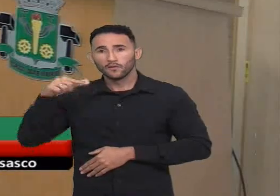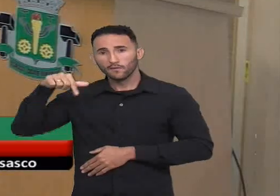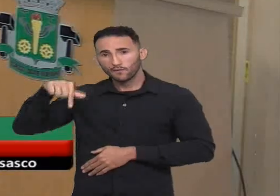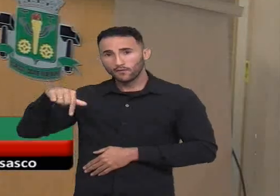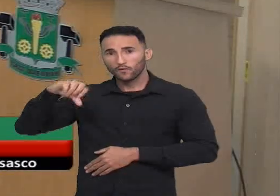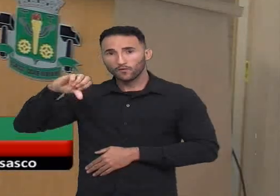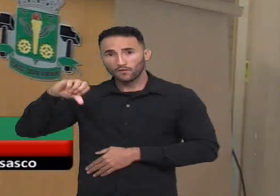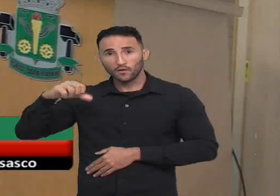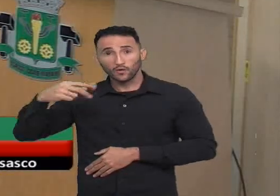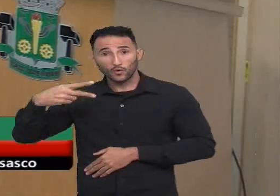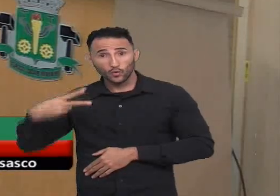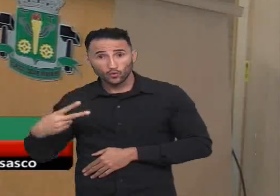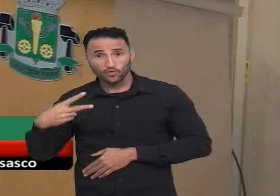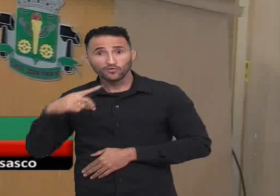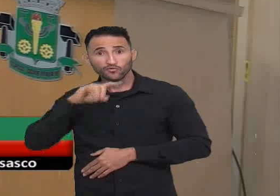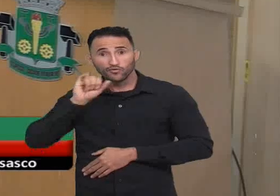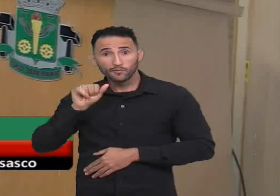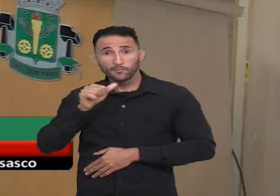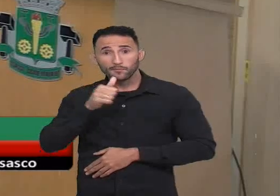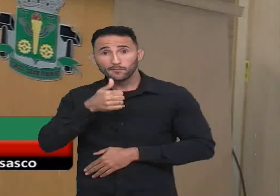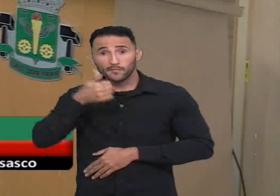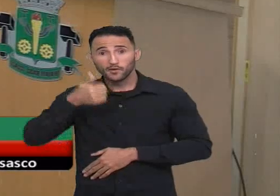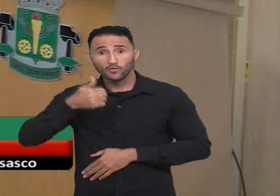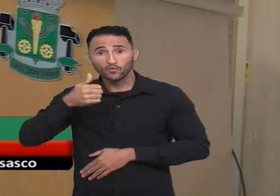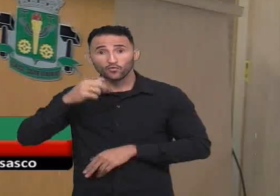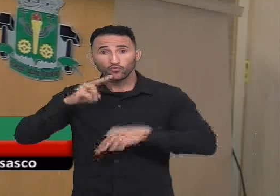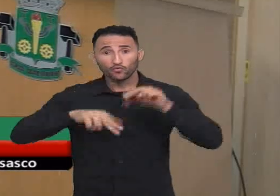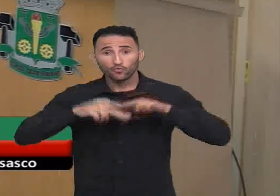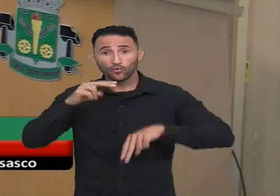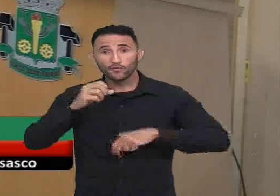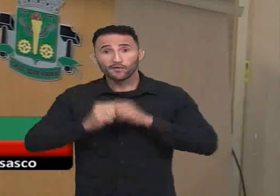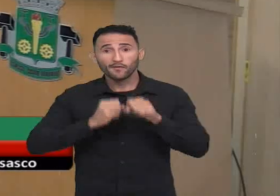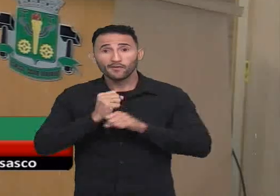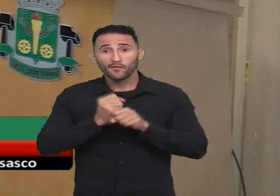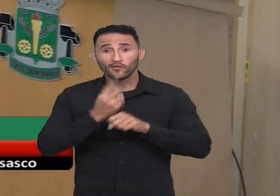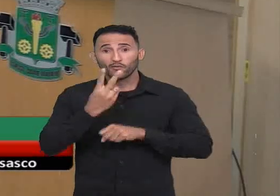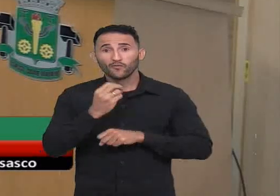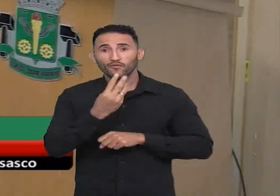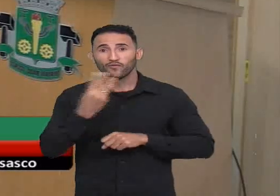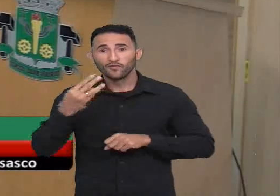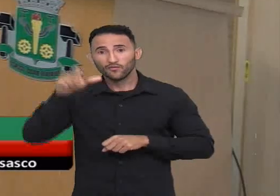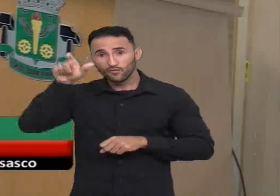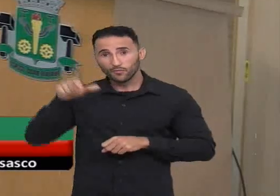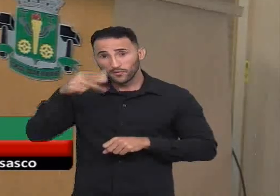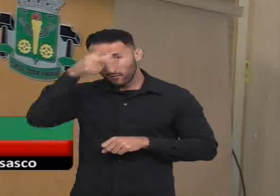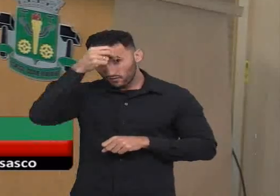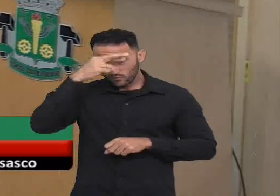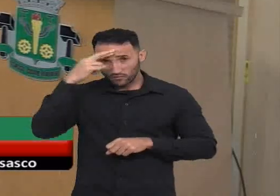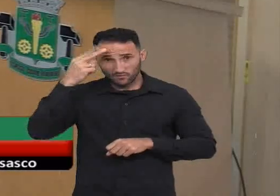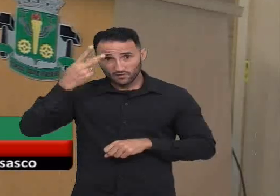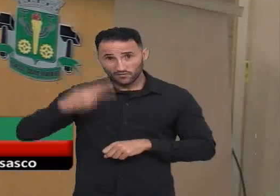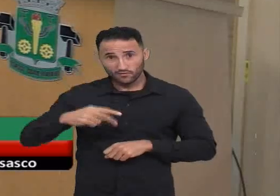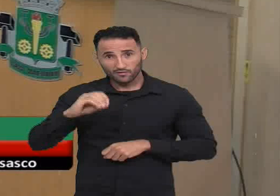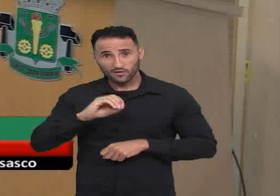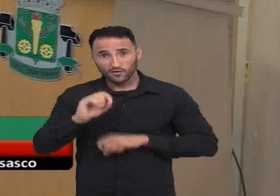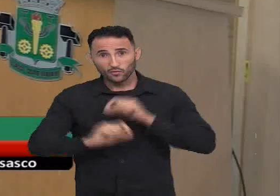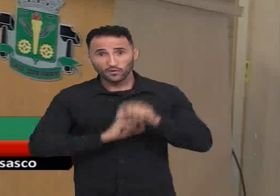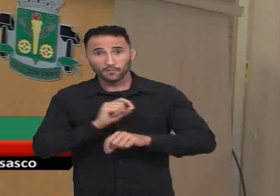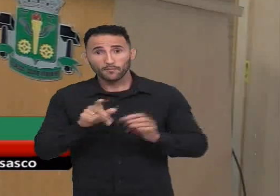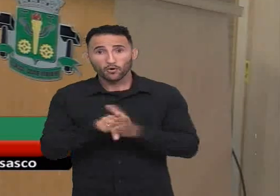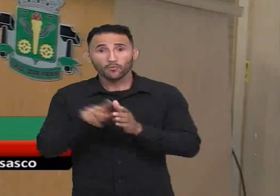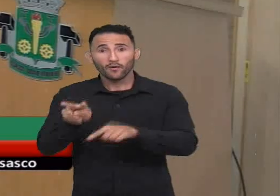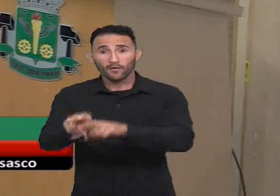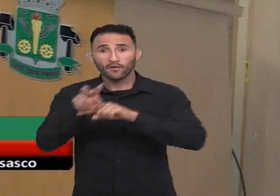13.792, de 1º de junho de 2023, do prefeito do município de Osasco, dispõe sobre a abertura de crédito